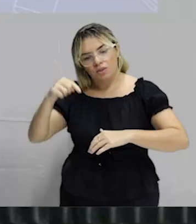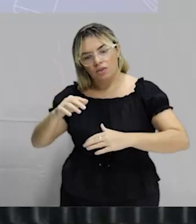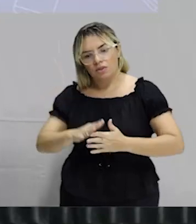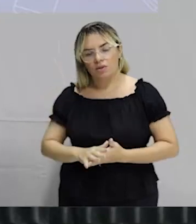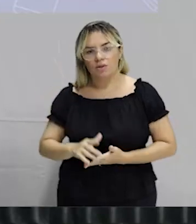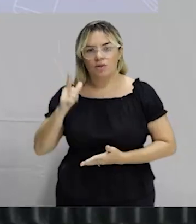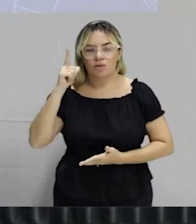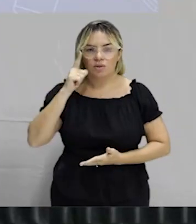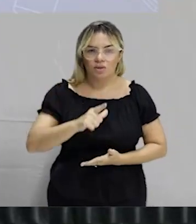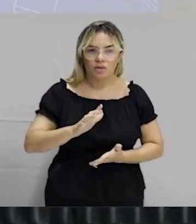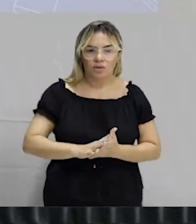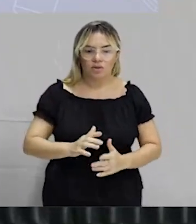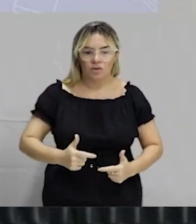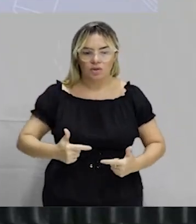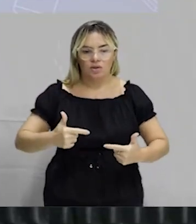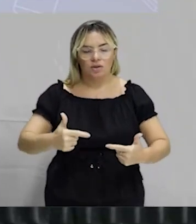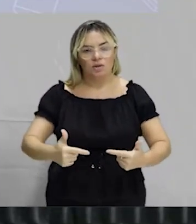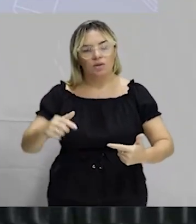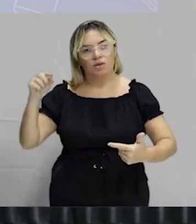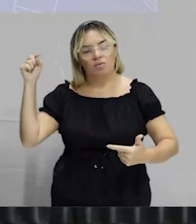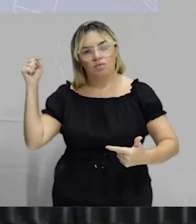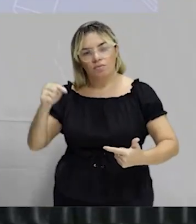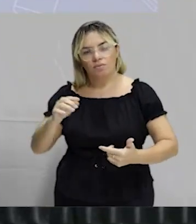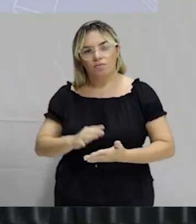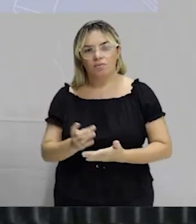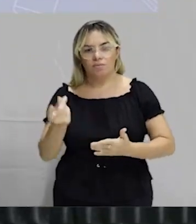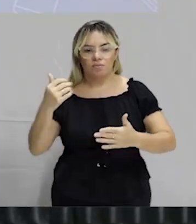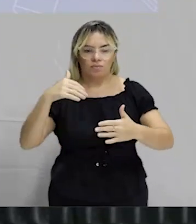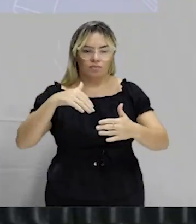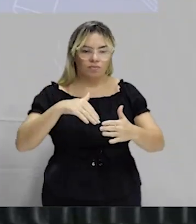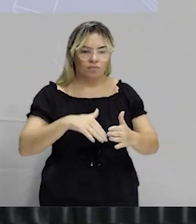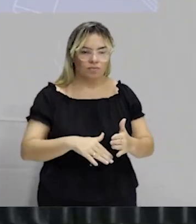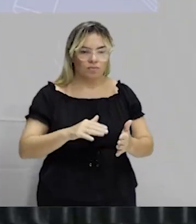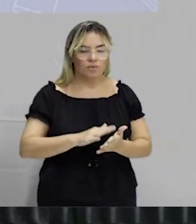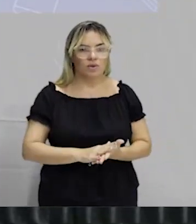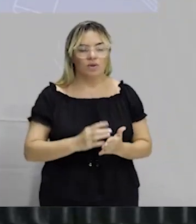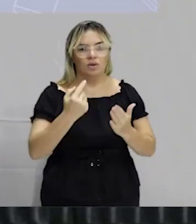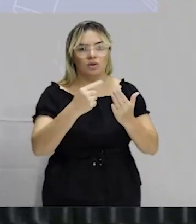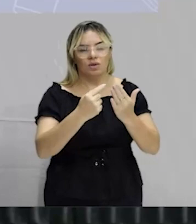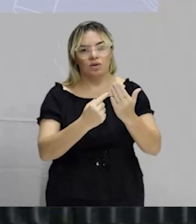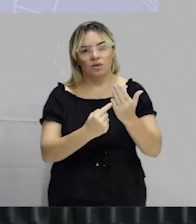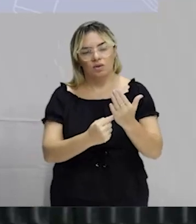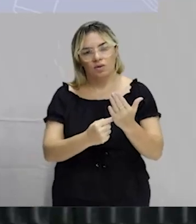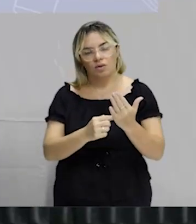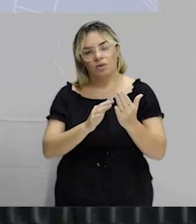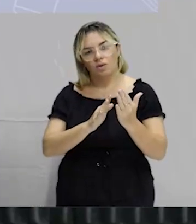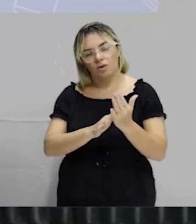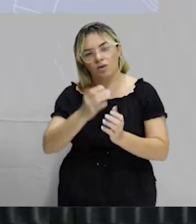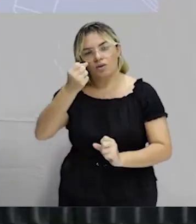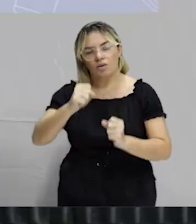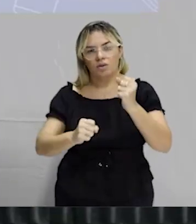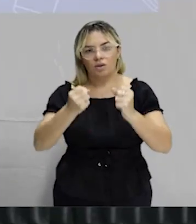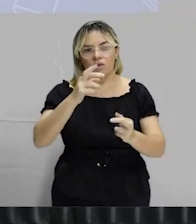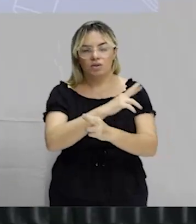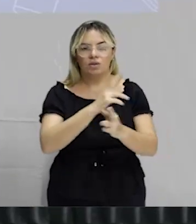vai simplesmente investir em um programa